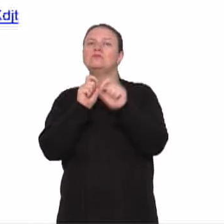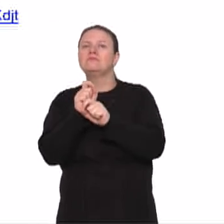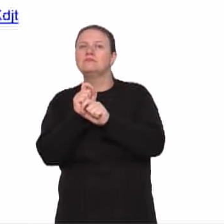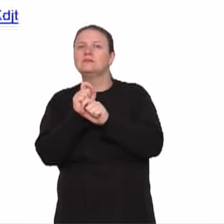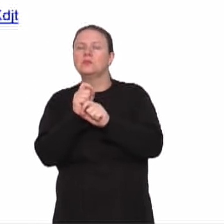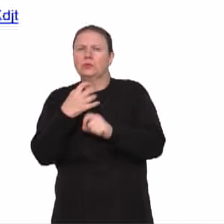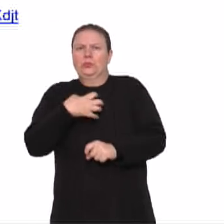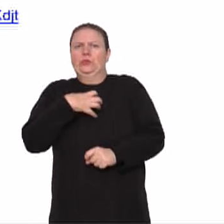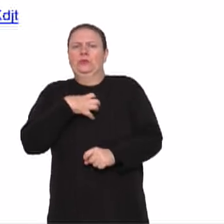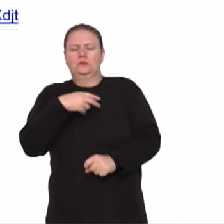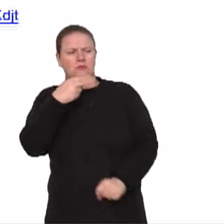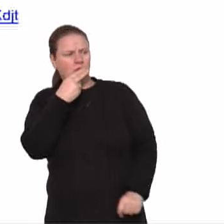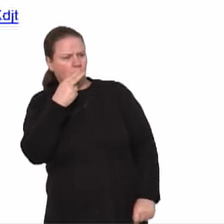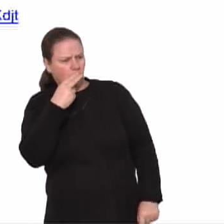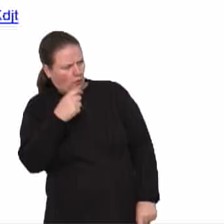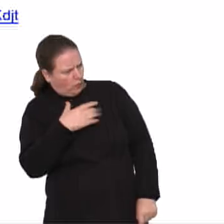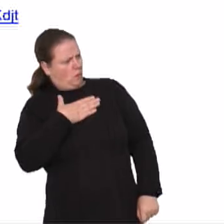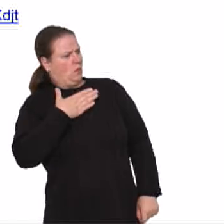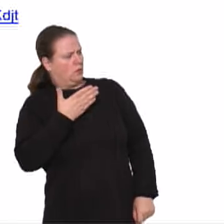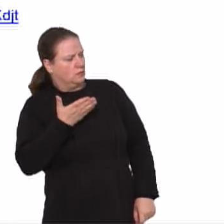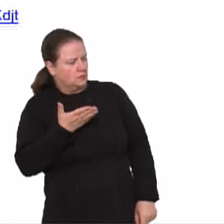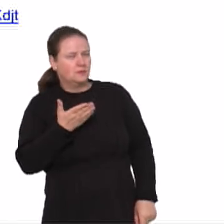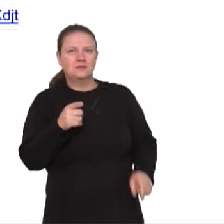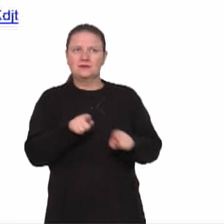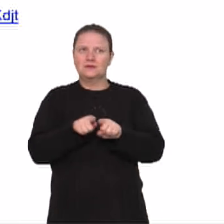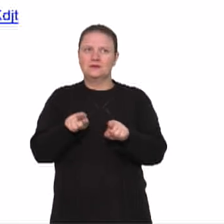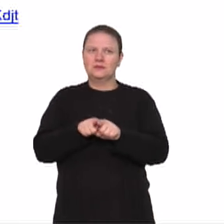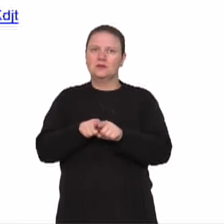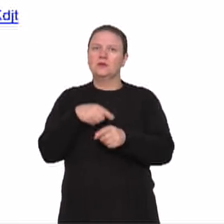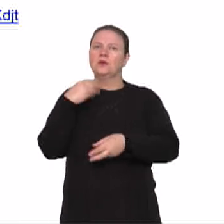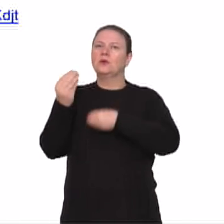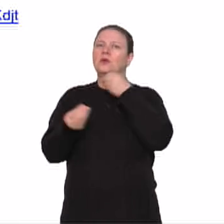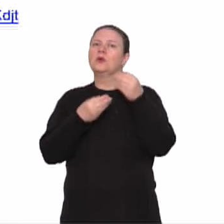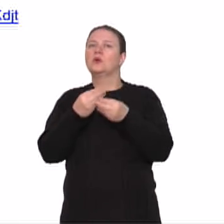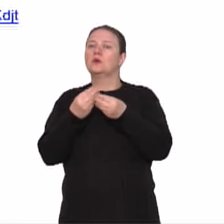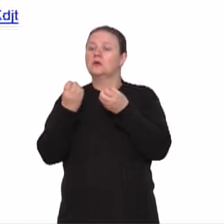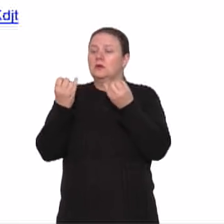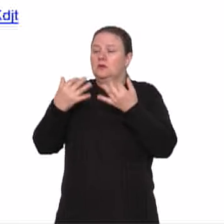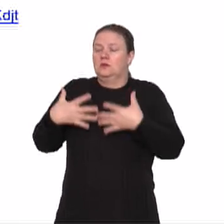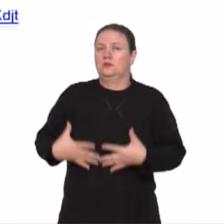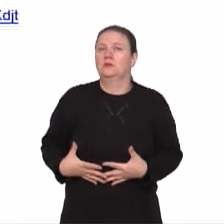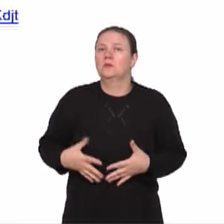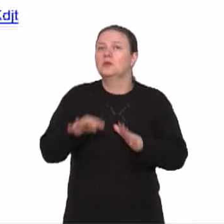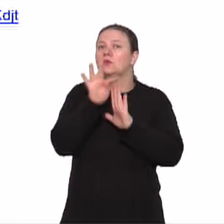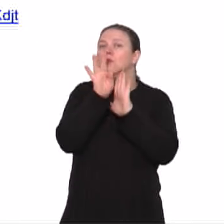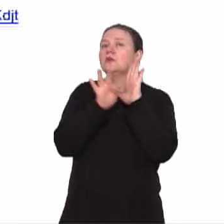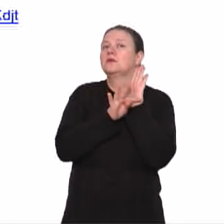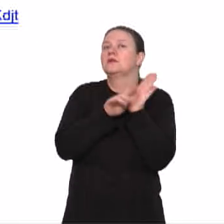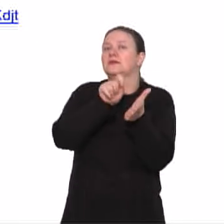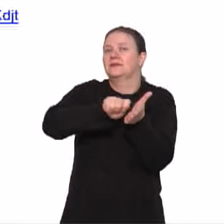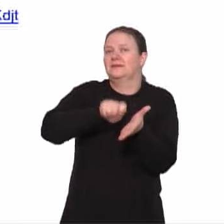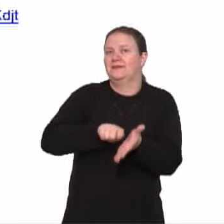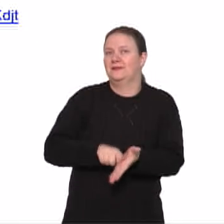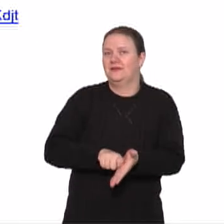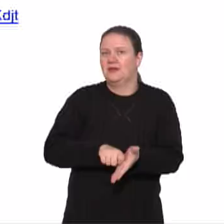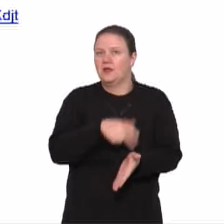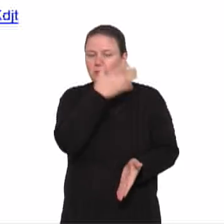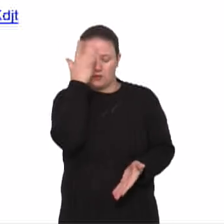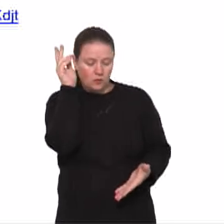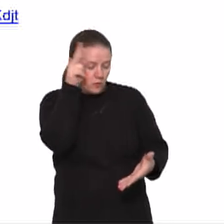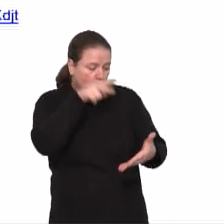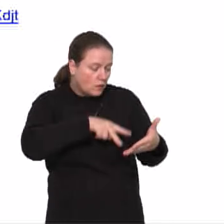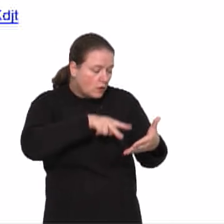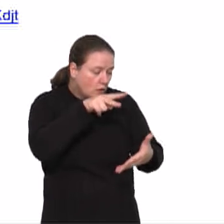a reação da Mônica com o Cebolinha, como que a gente pode explicar no texto escrito isso para o leitor, né,